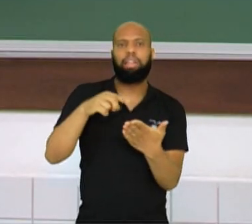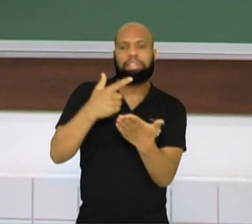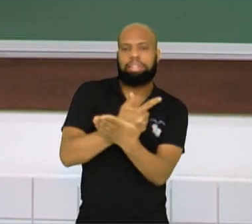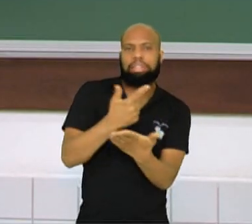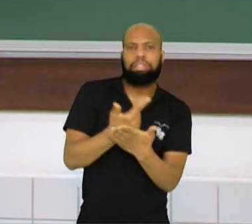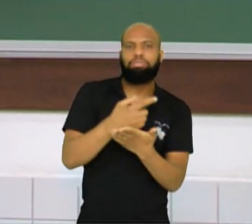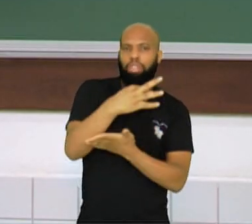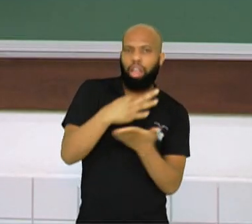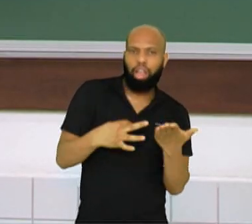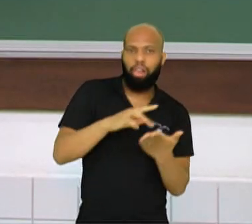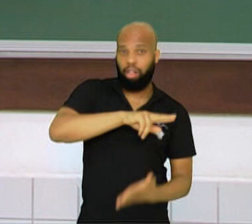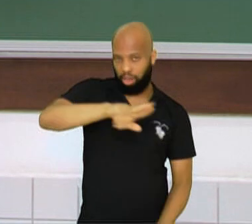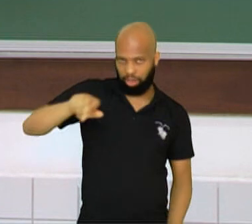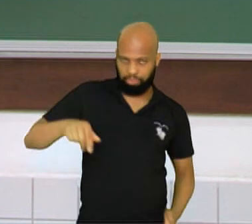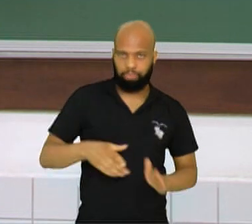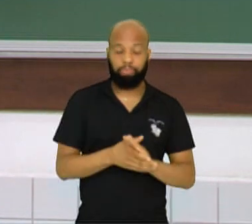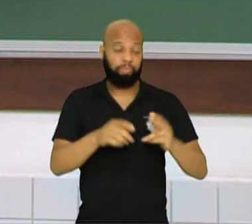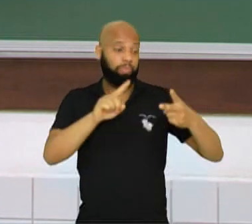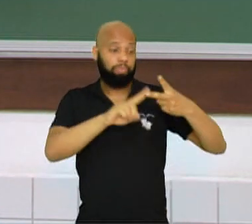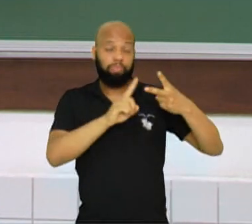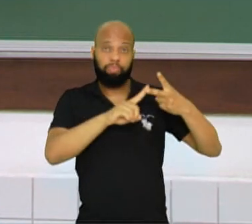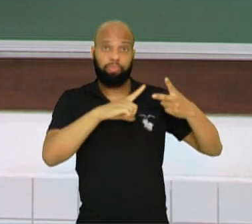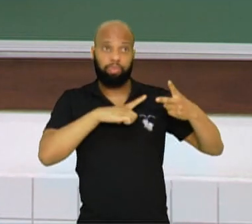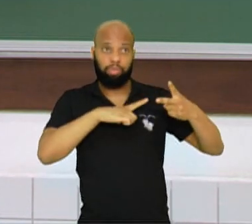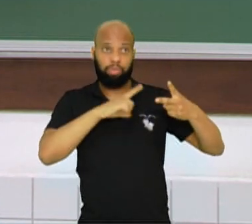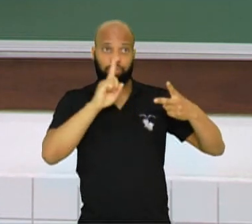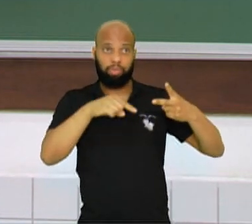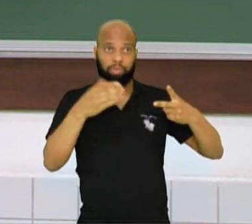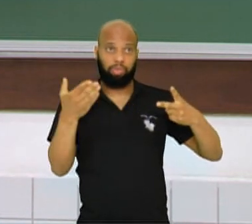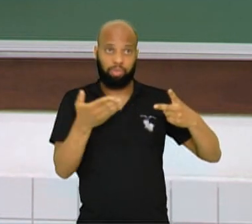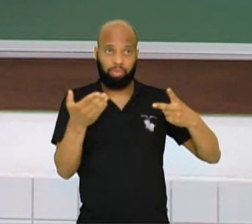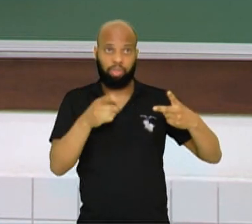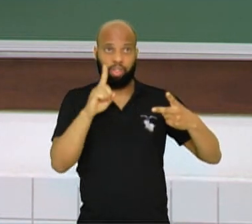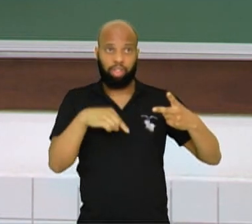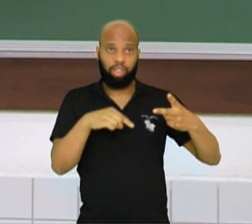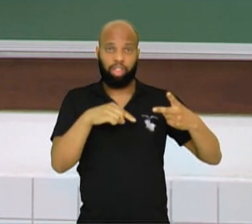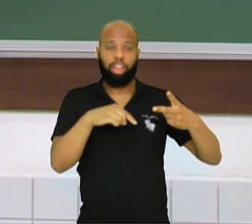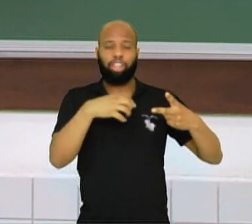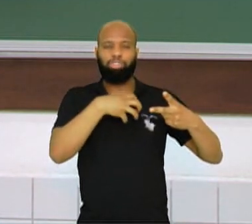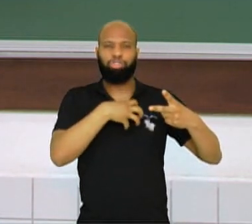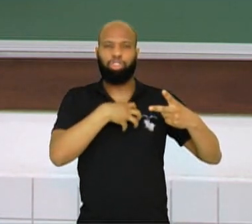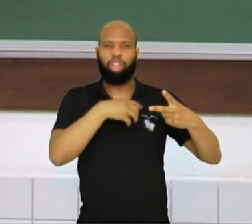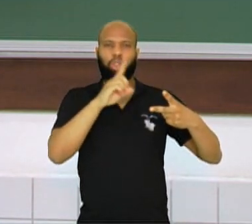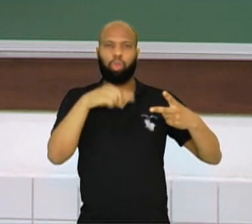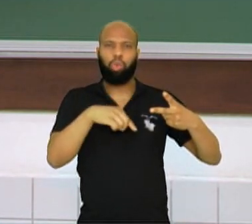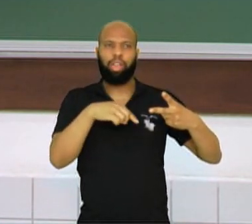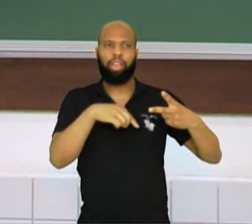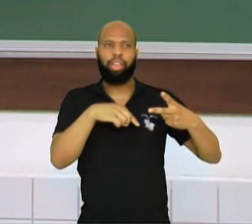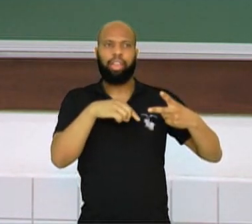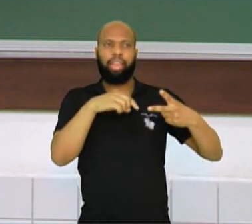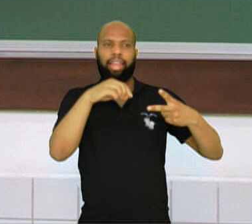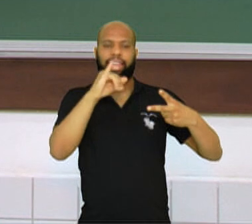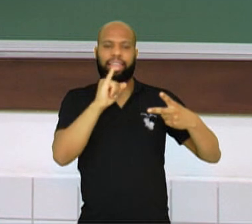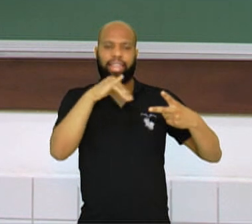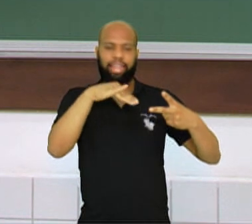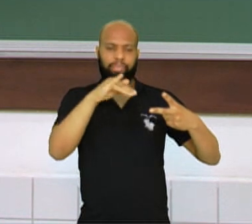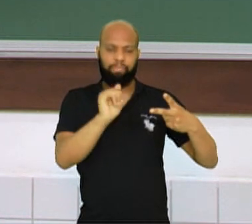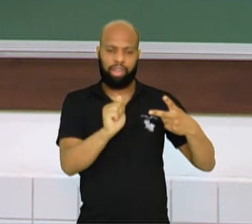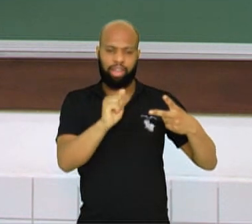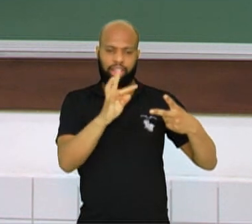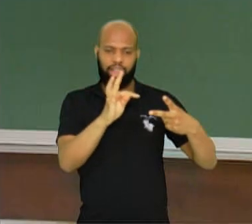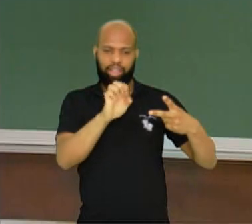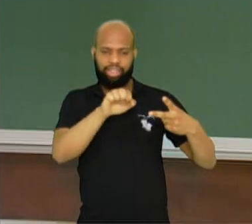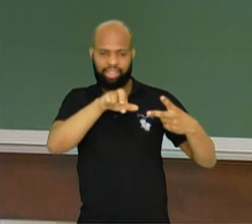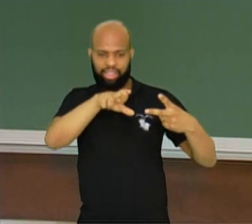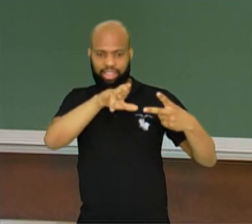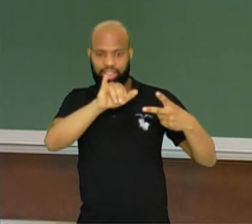livros, textos. E nós temos, existem também as fontes que são evidências imateriais.